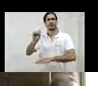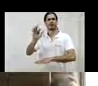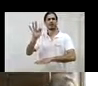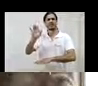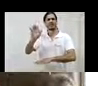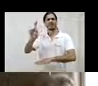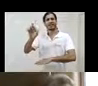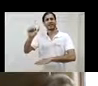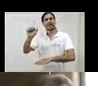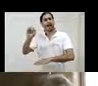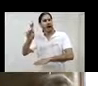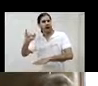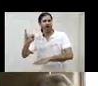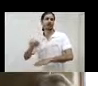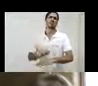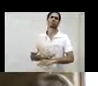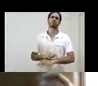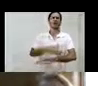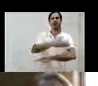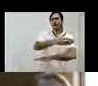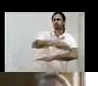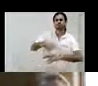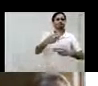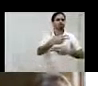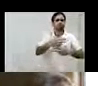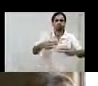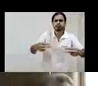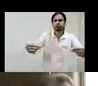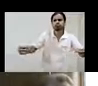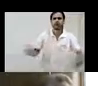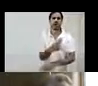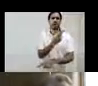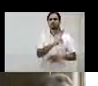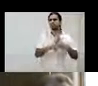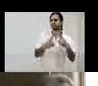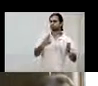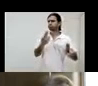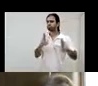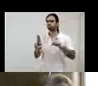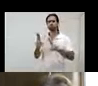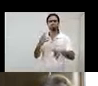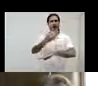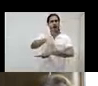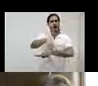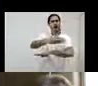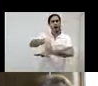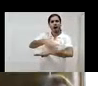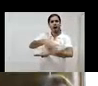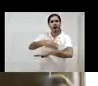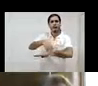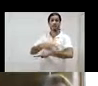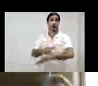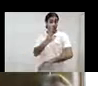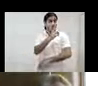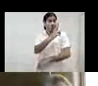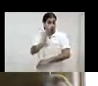enfim, podemos dizer, rua Carlos Firmo. Então, o urbano das ruas, o nome das